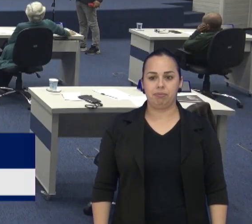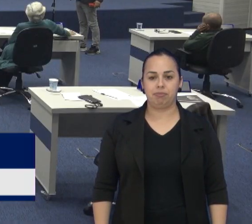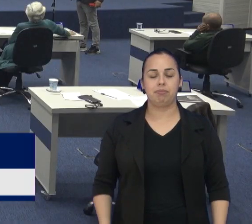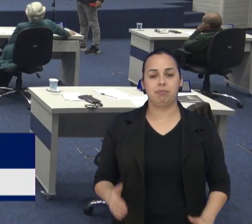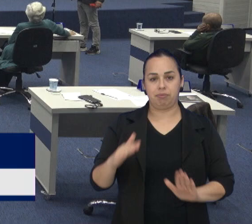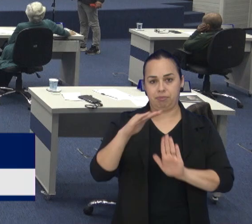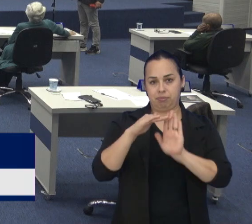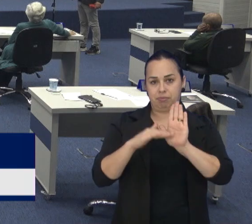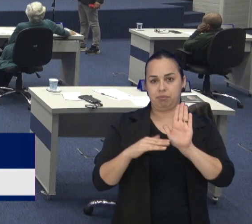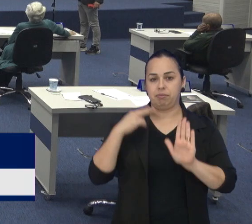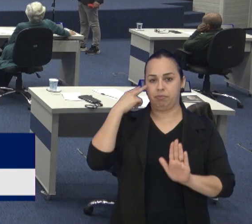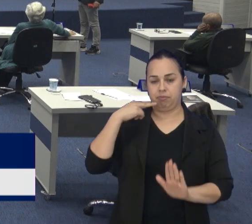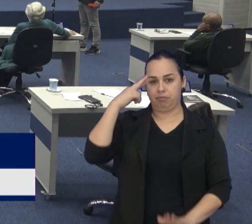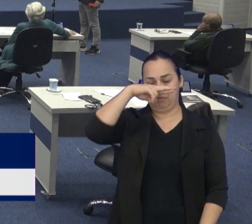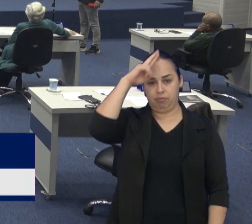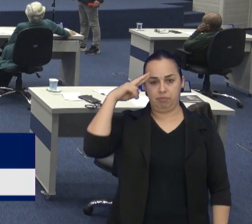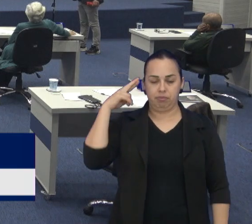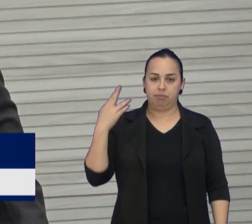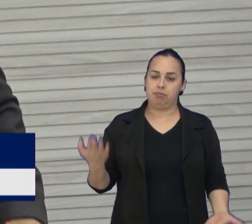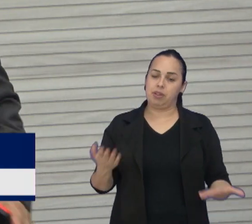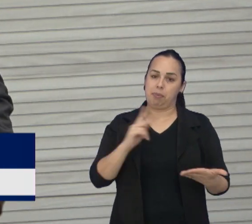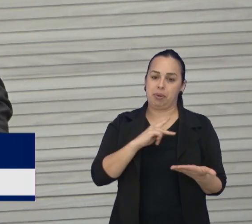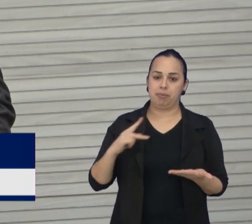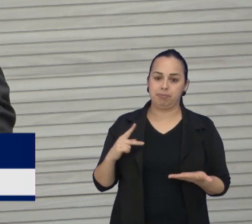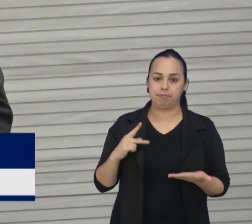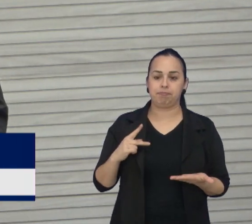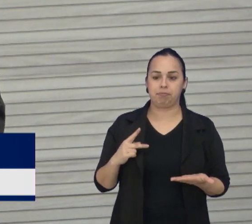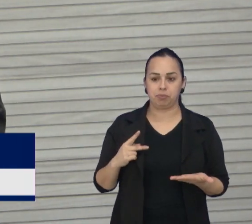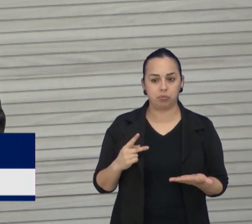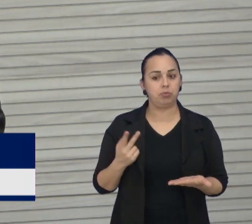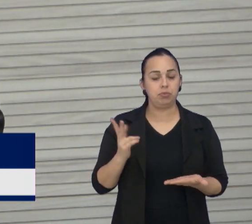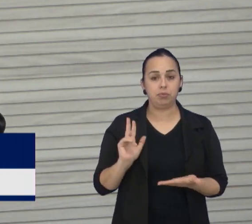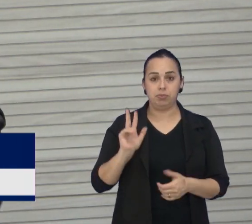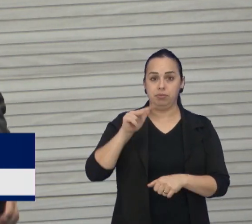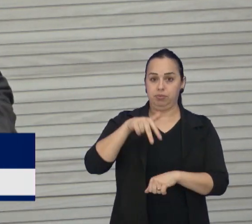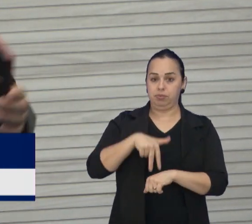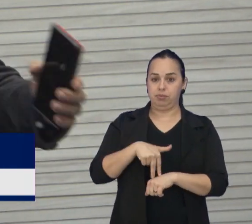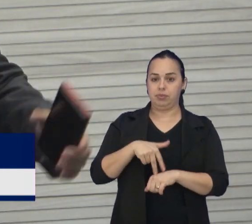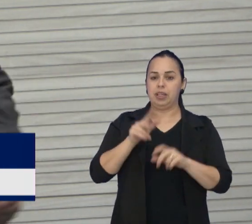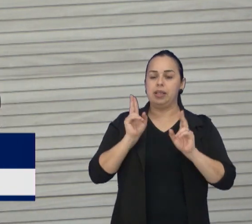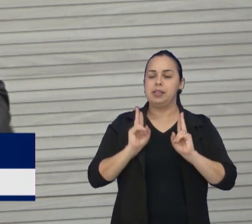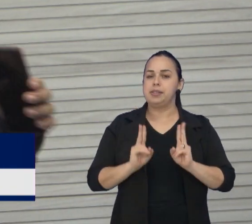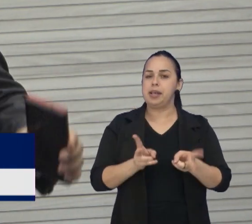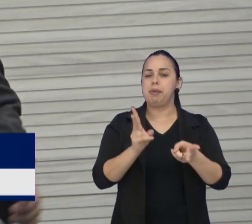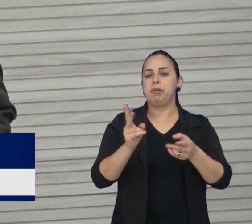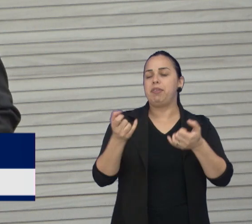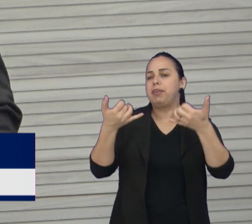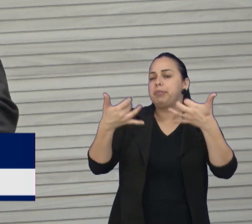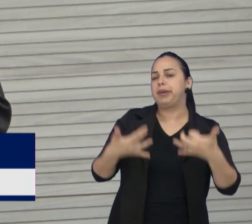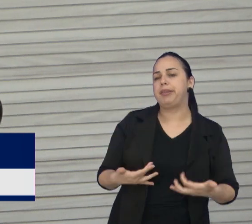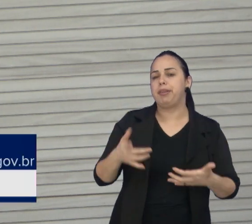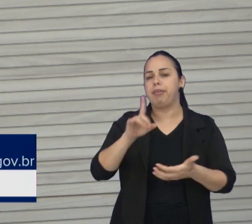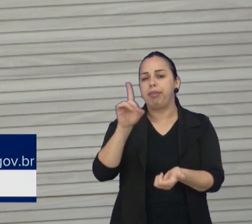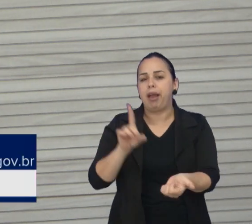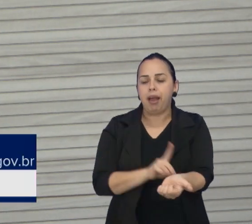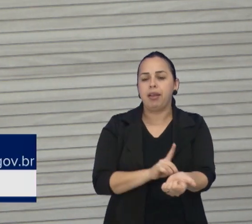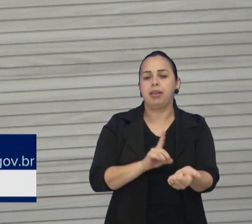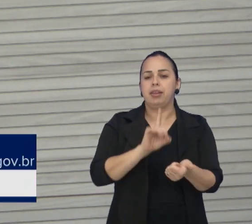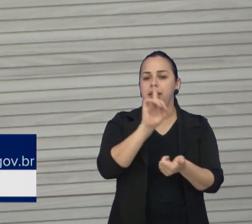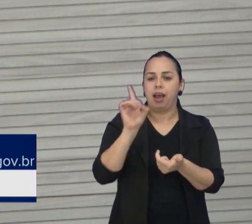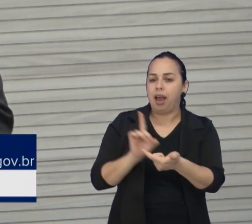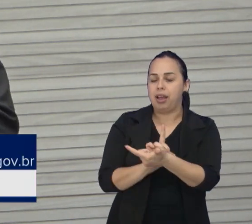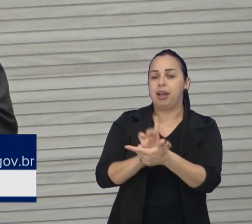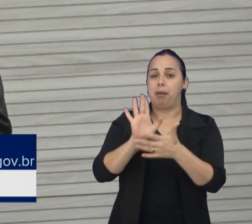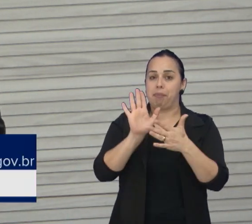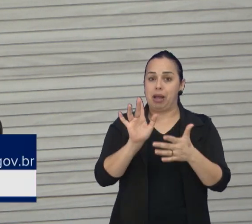Questão de ordem, vereador Roberto Chagas. Senhor presidente, a gente volta nesse microfone, está sempre falando dos casos de dengue, Nós temos